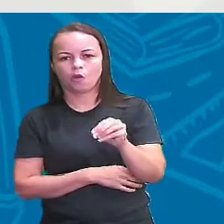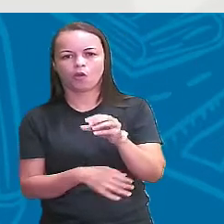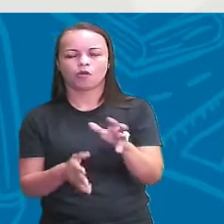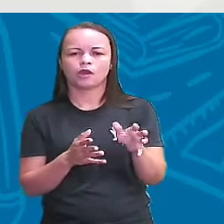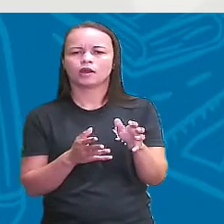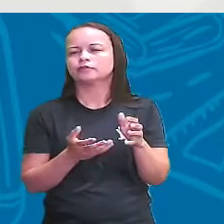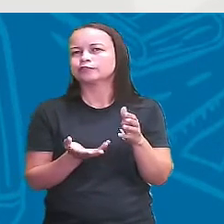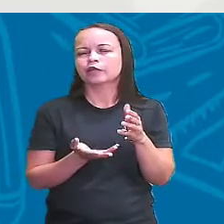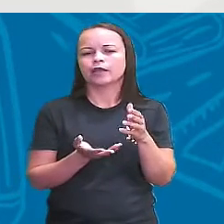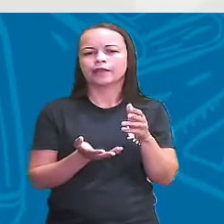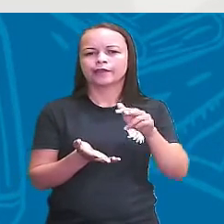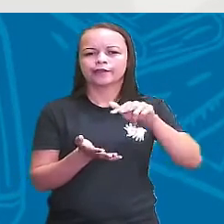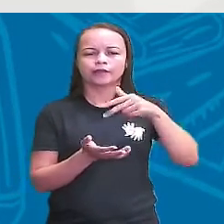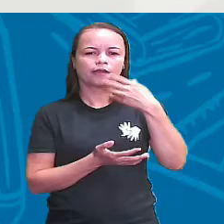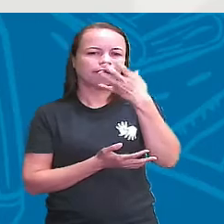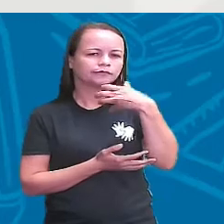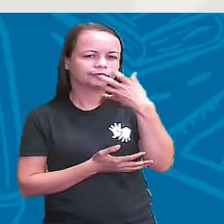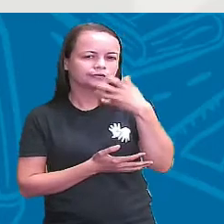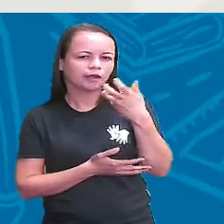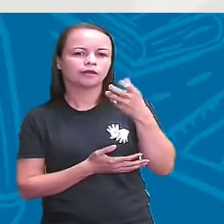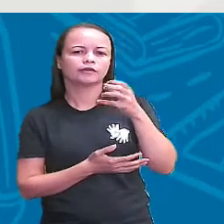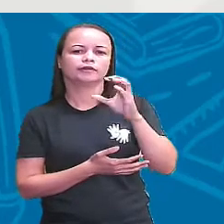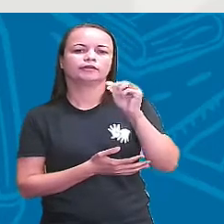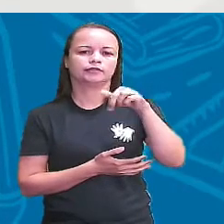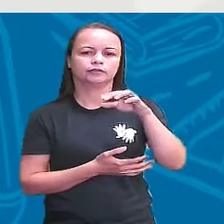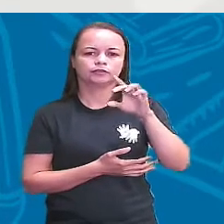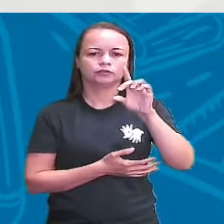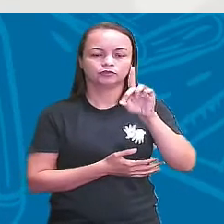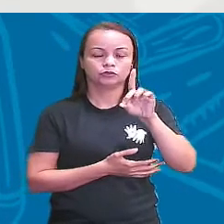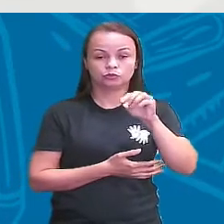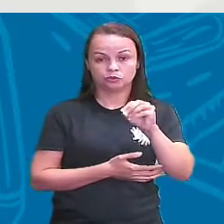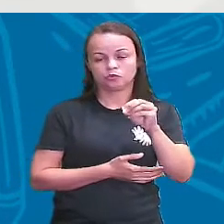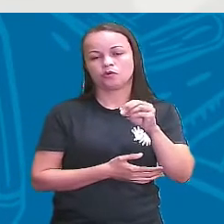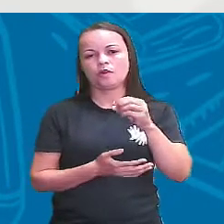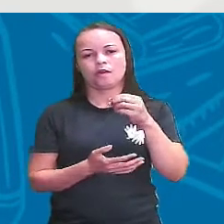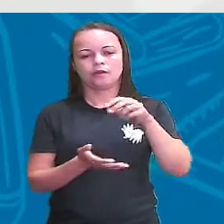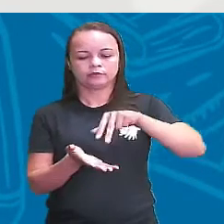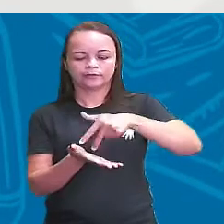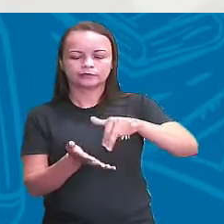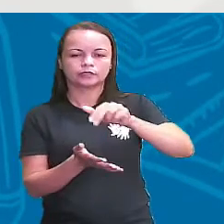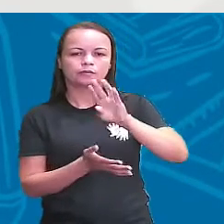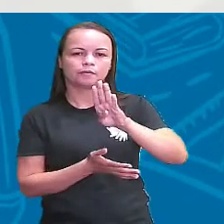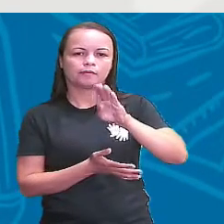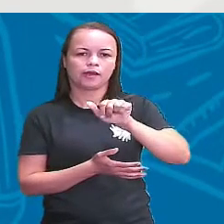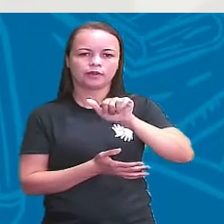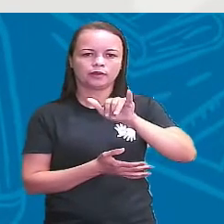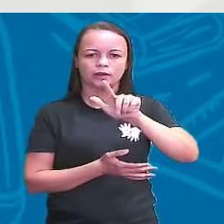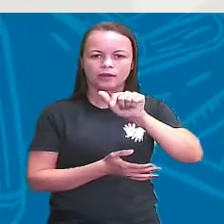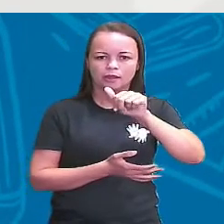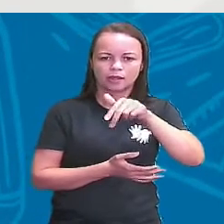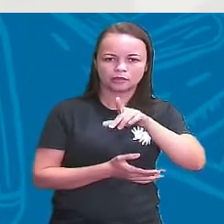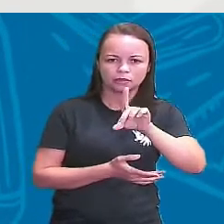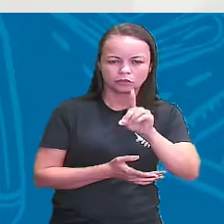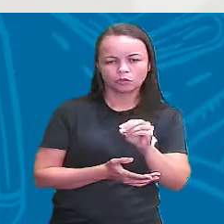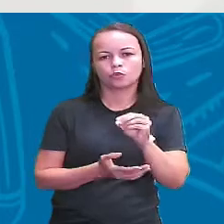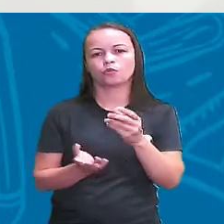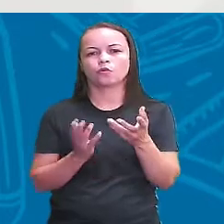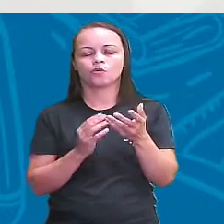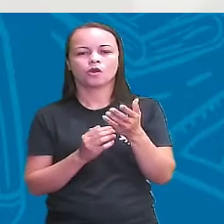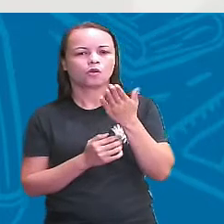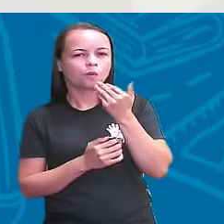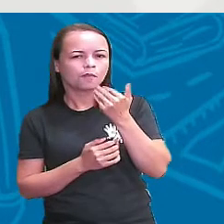bailando, comendo, certo? E quando ele termina em NDO também. Vai depender do verbo. Mas aí você